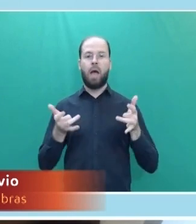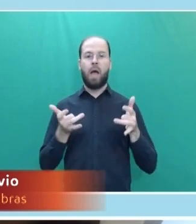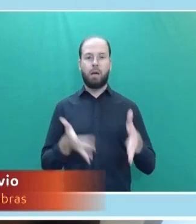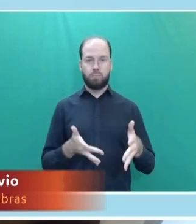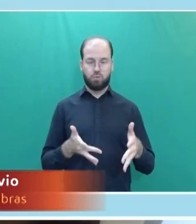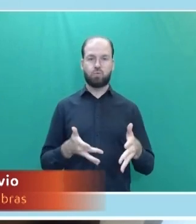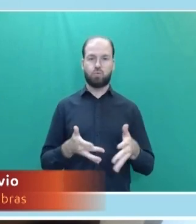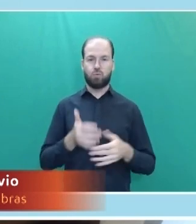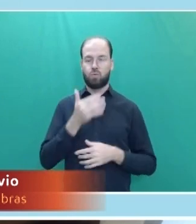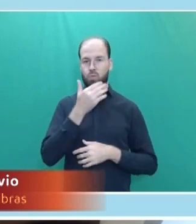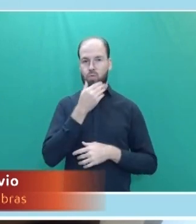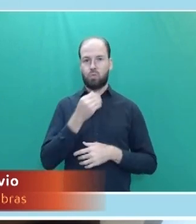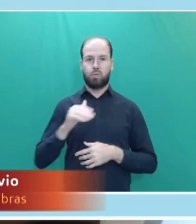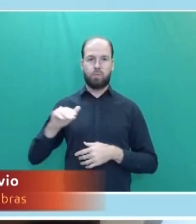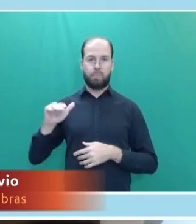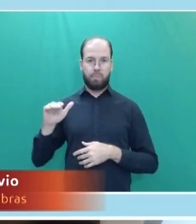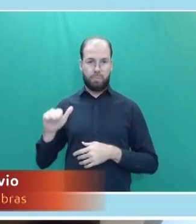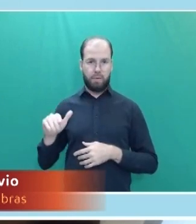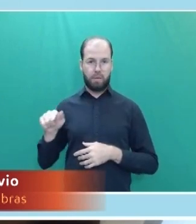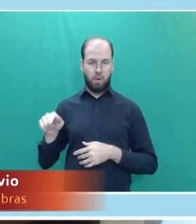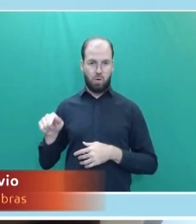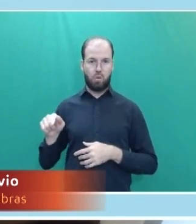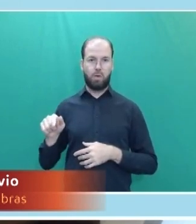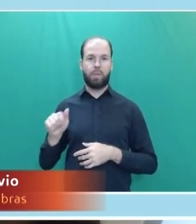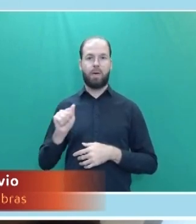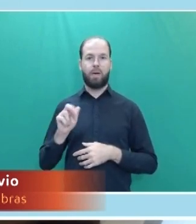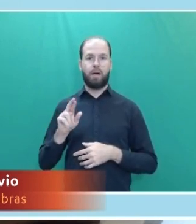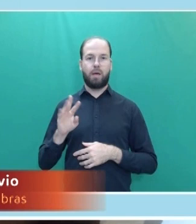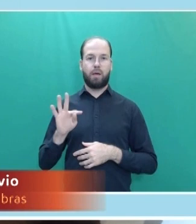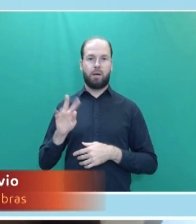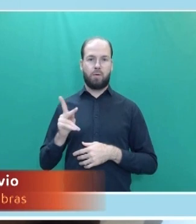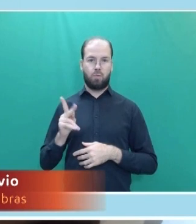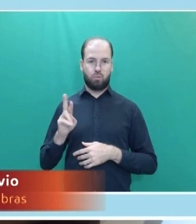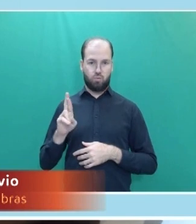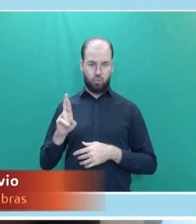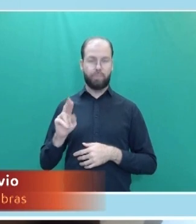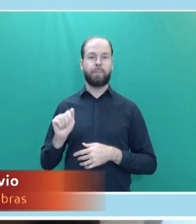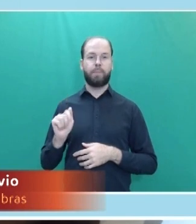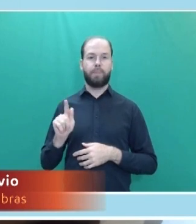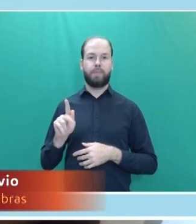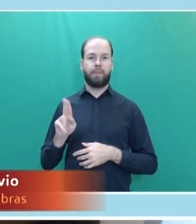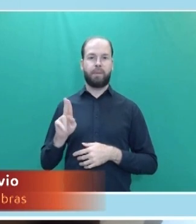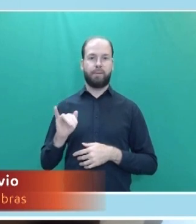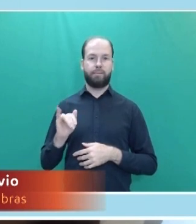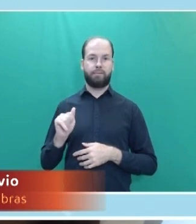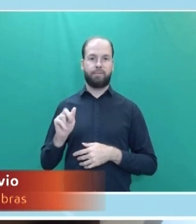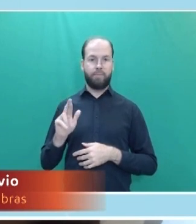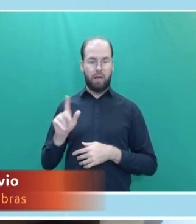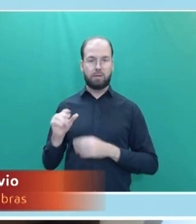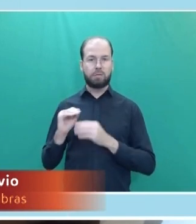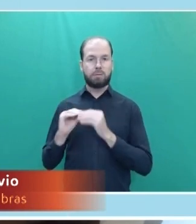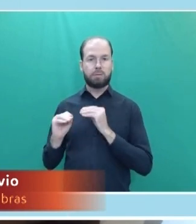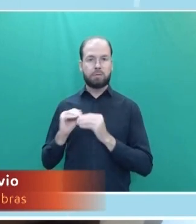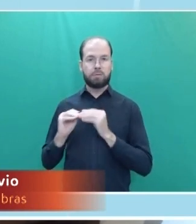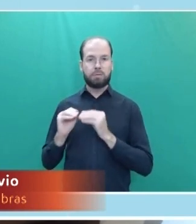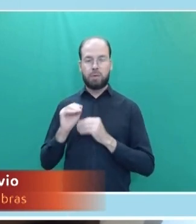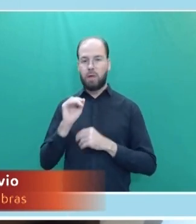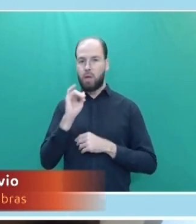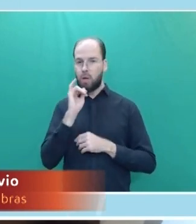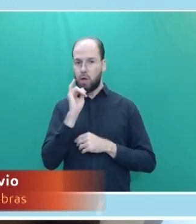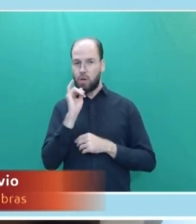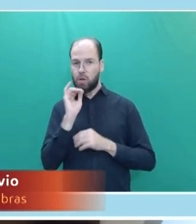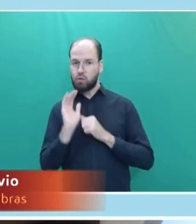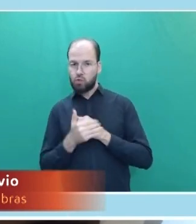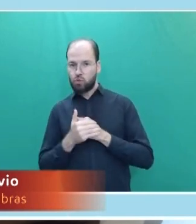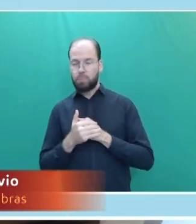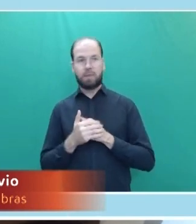o menino, o Arthur Aguiar, né, que fazia o personagem, que ficava com elas escondidas, mas não ia assistir ela na escola, na